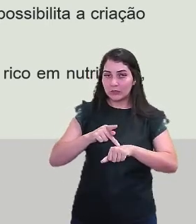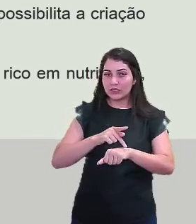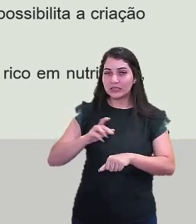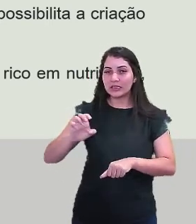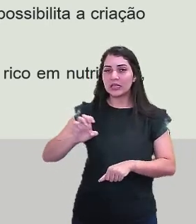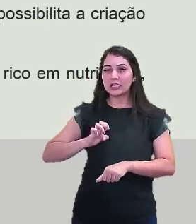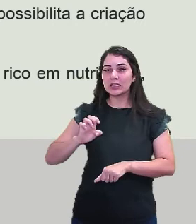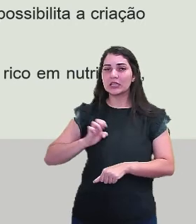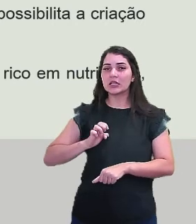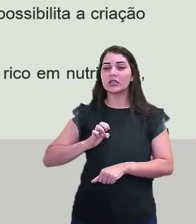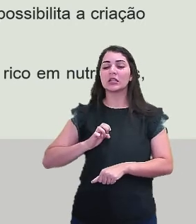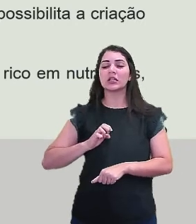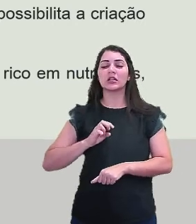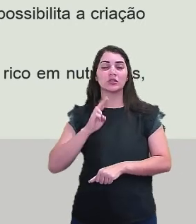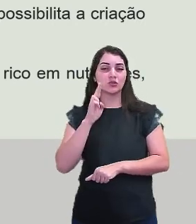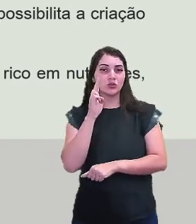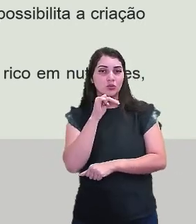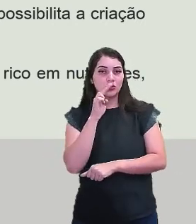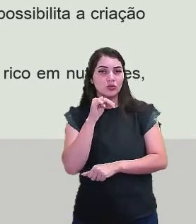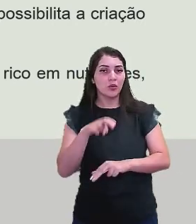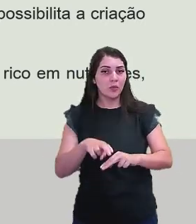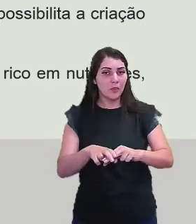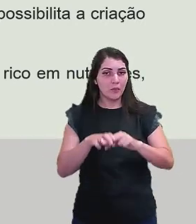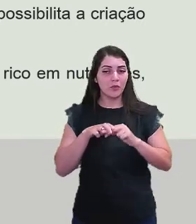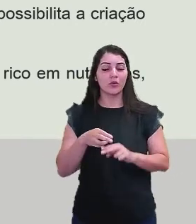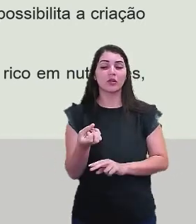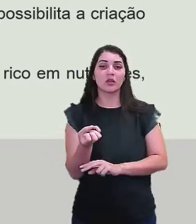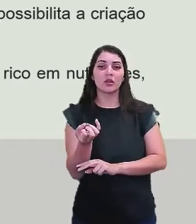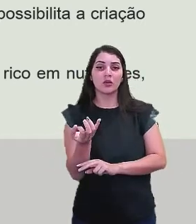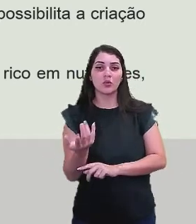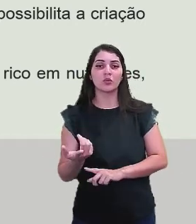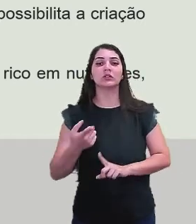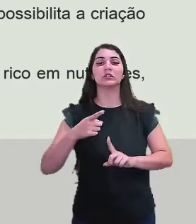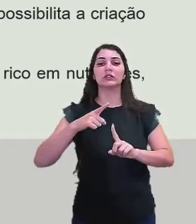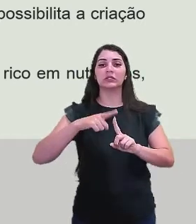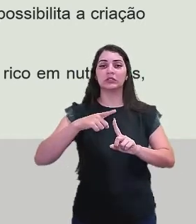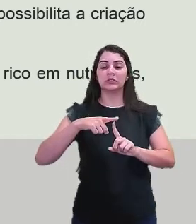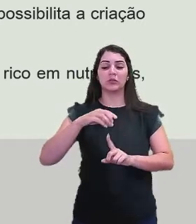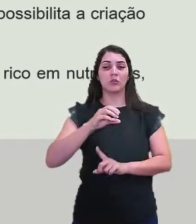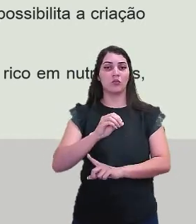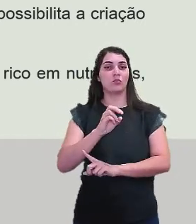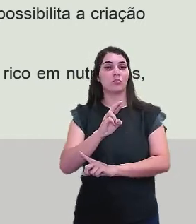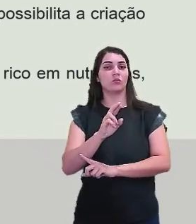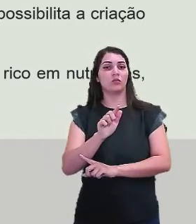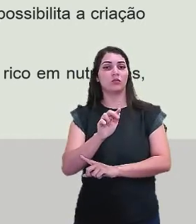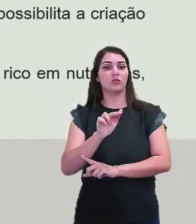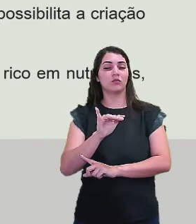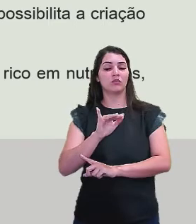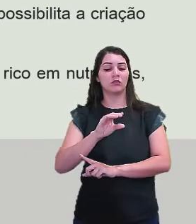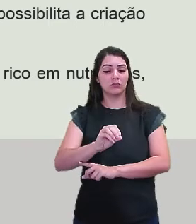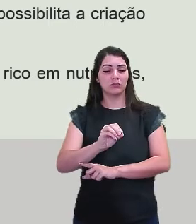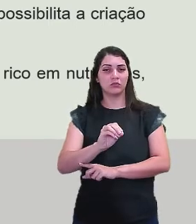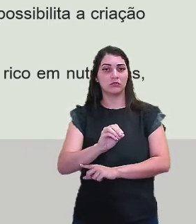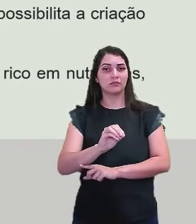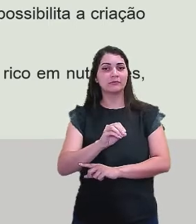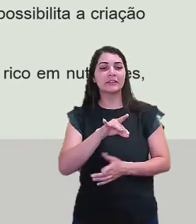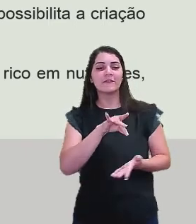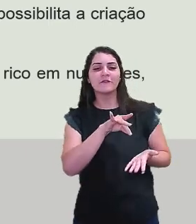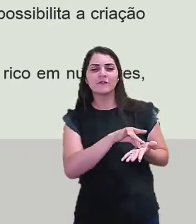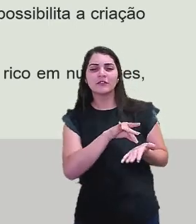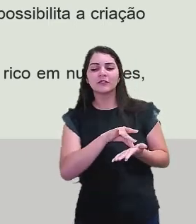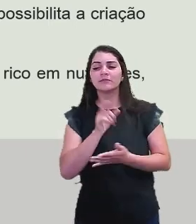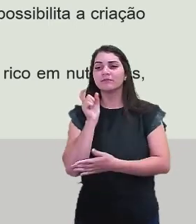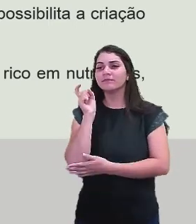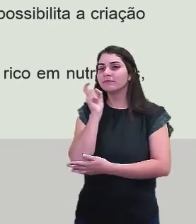rico em nutrientes devido à quantidade de matéria orgânica. E aí, verdadeiro ou